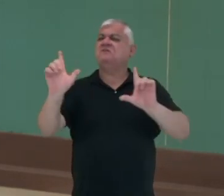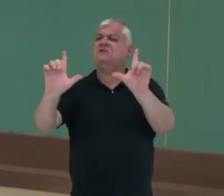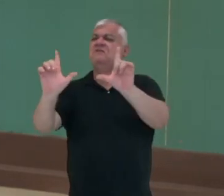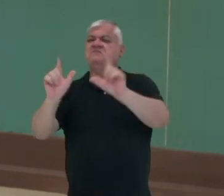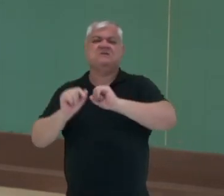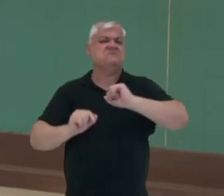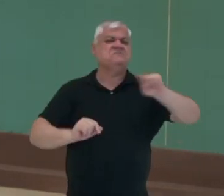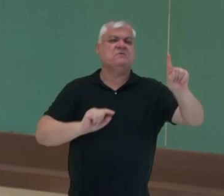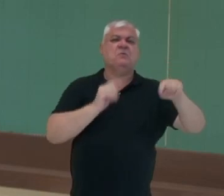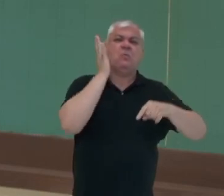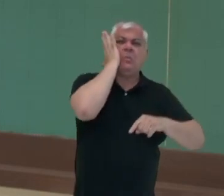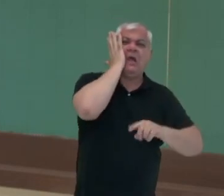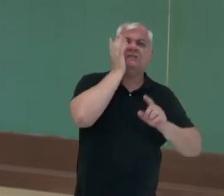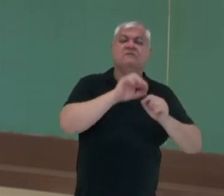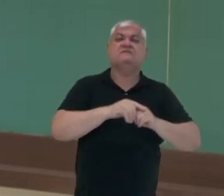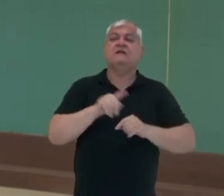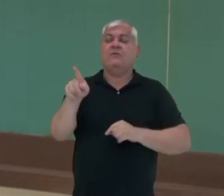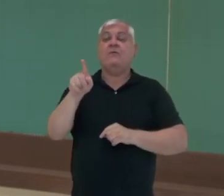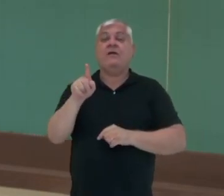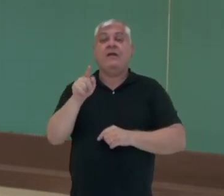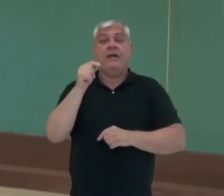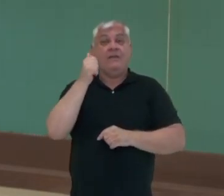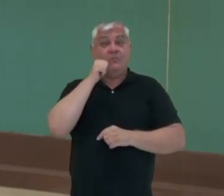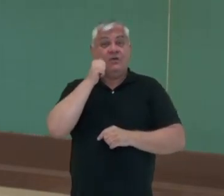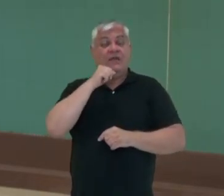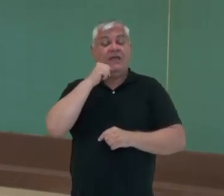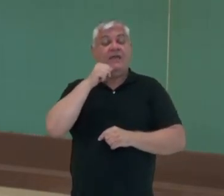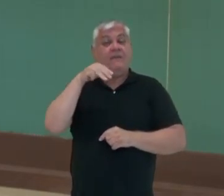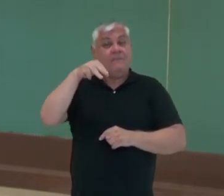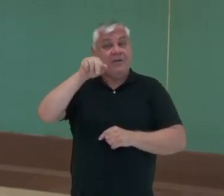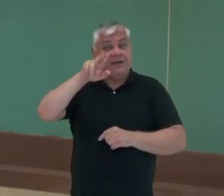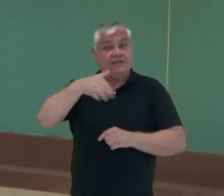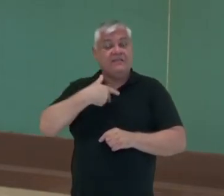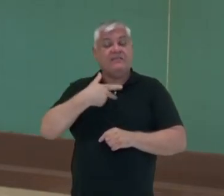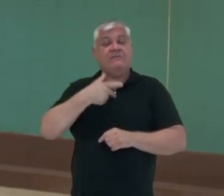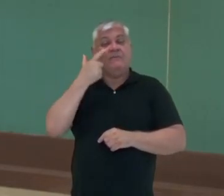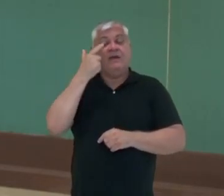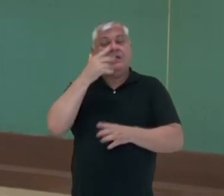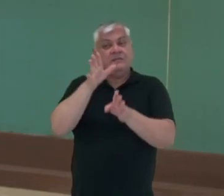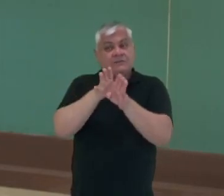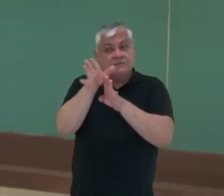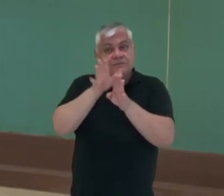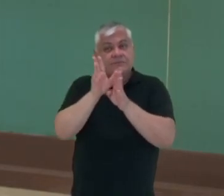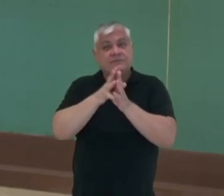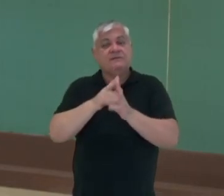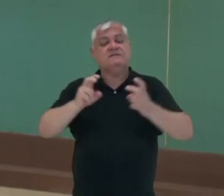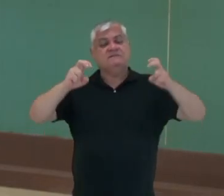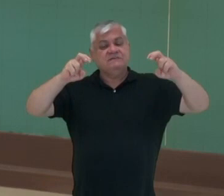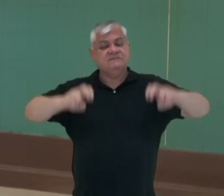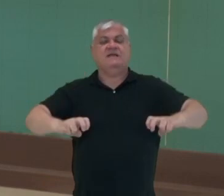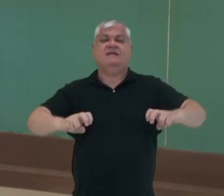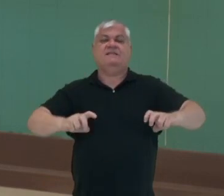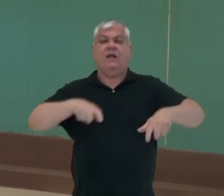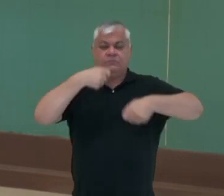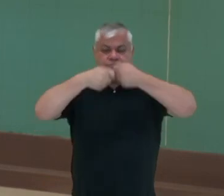aquela família separadas. E ela está falando que isso é errado. A cultura dela é uma cultura oriental. Na cultura dela, oriental lá da antiga Iugoslávia, as